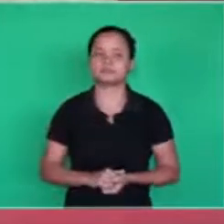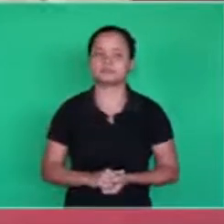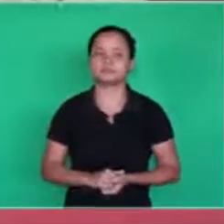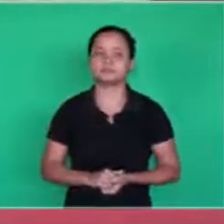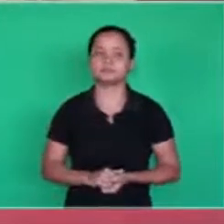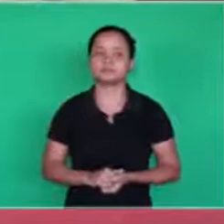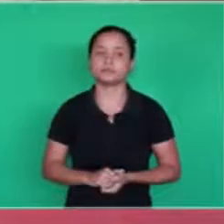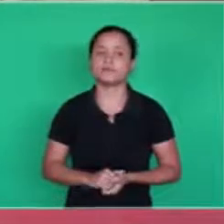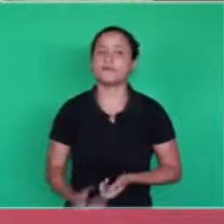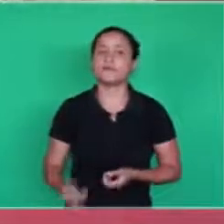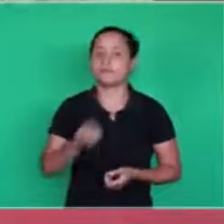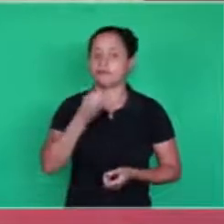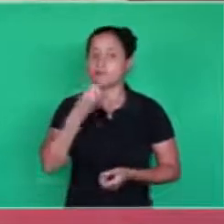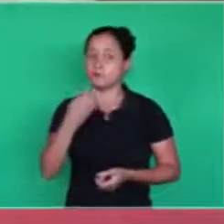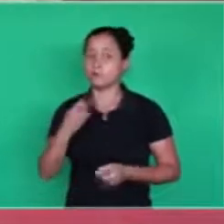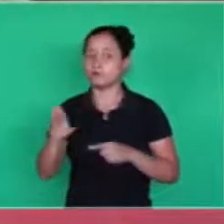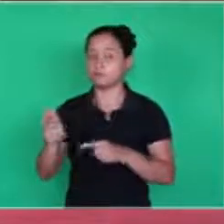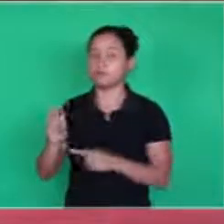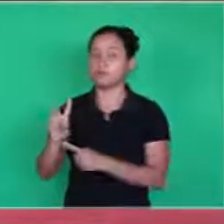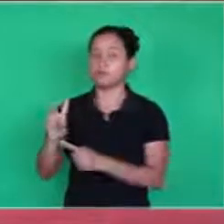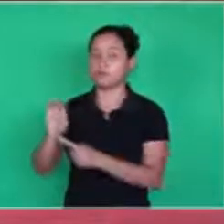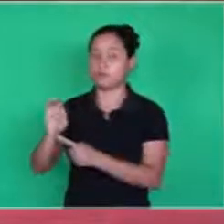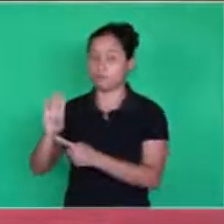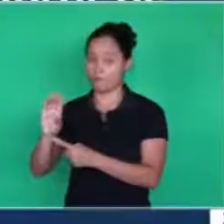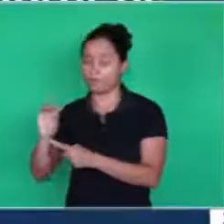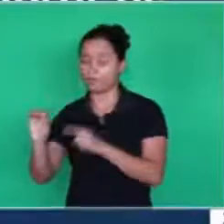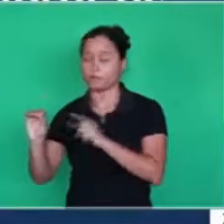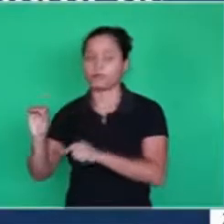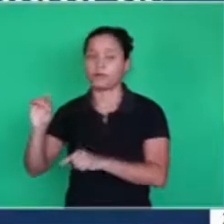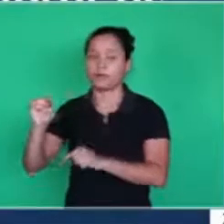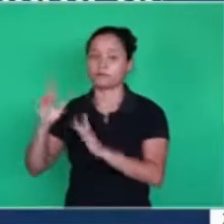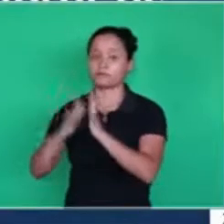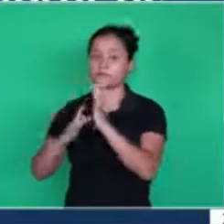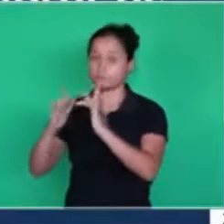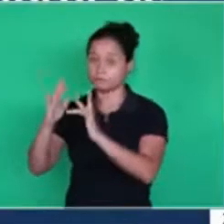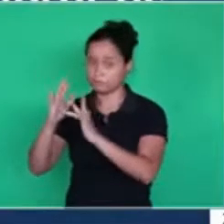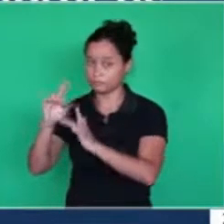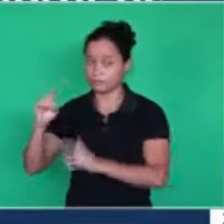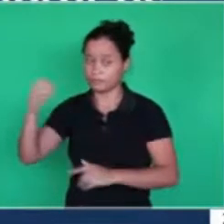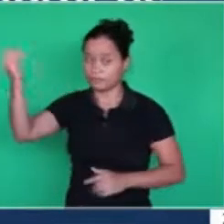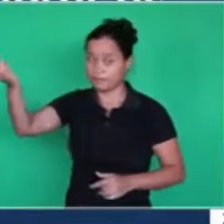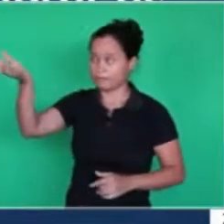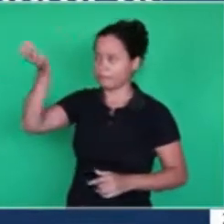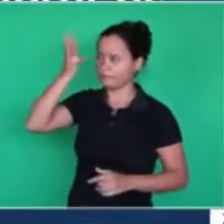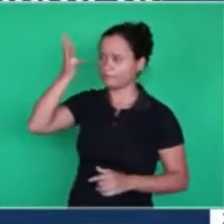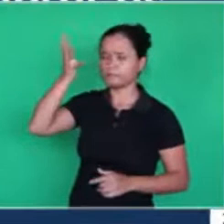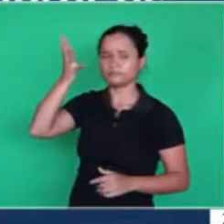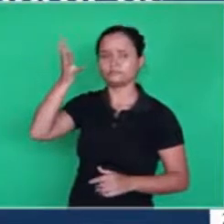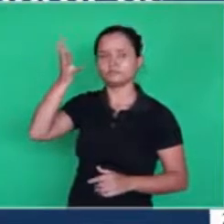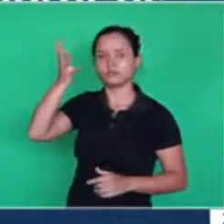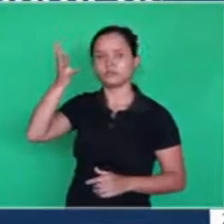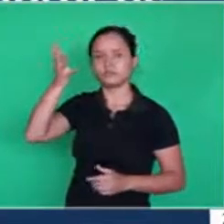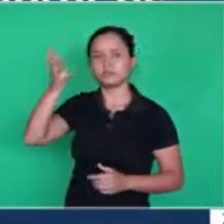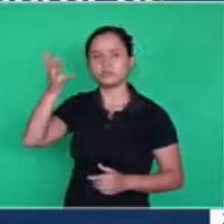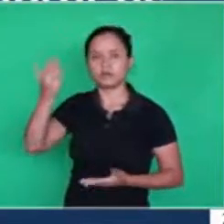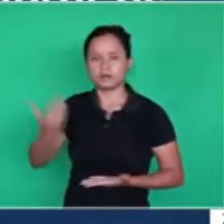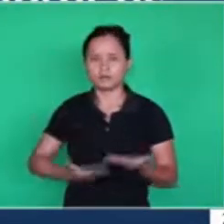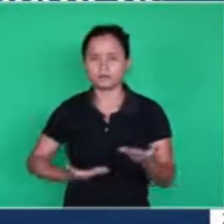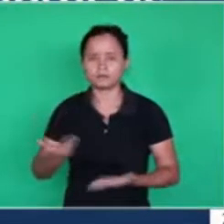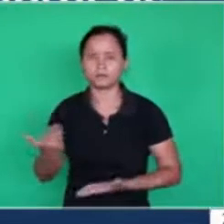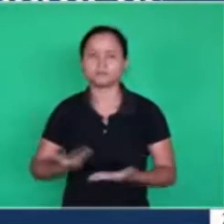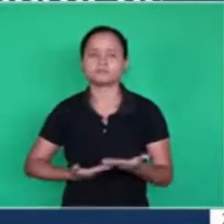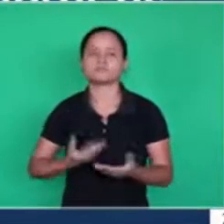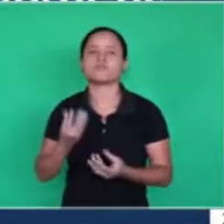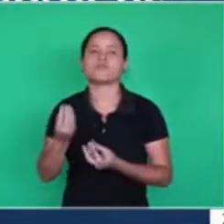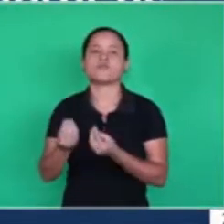tal verbo, que é o meu, que é o Senhor Jesus, se revela ao crente por meio de